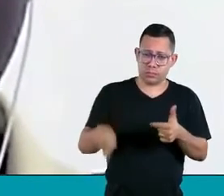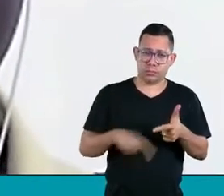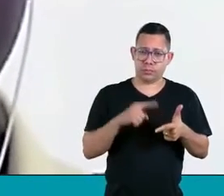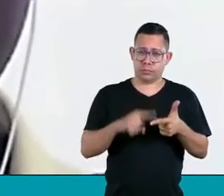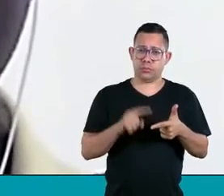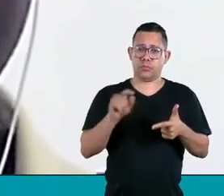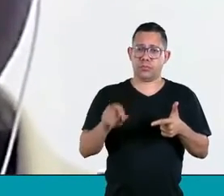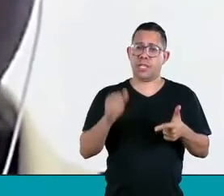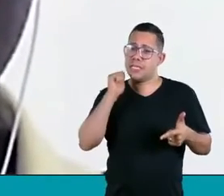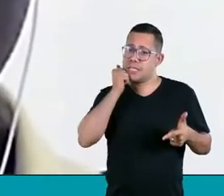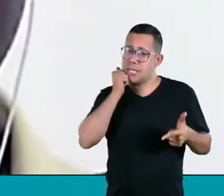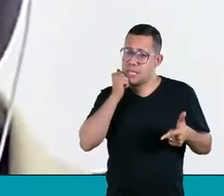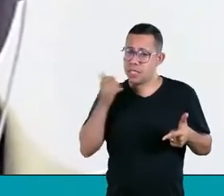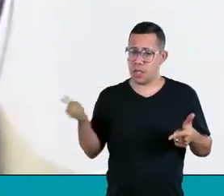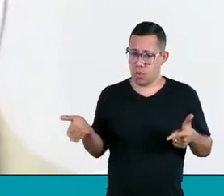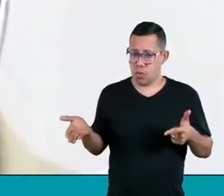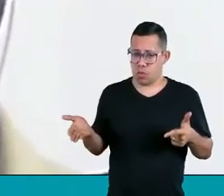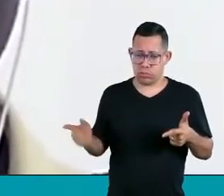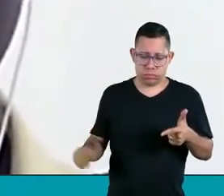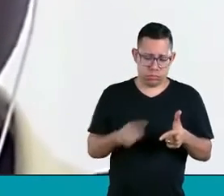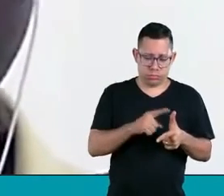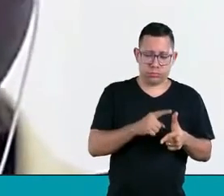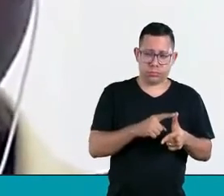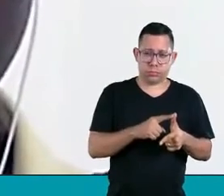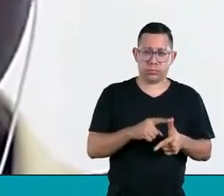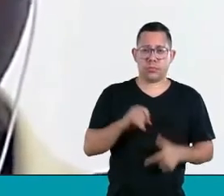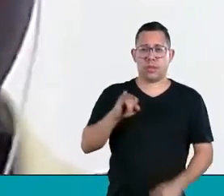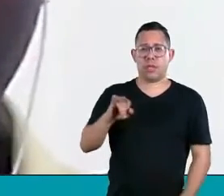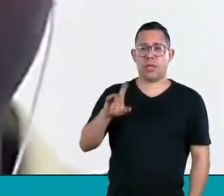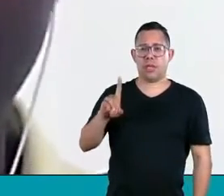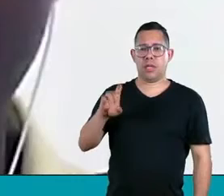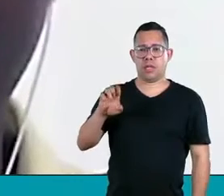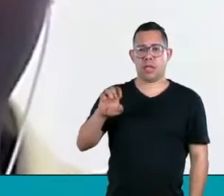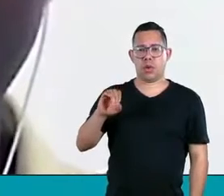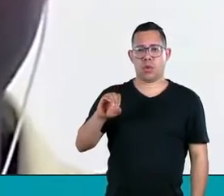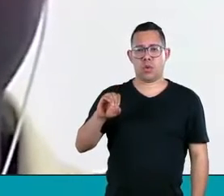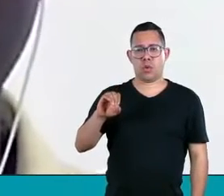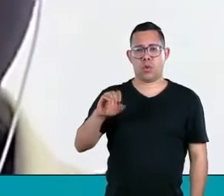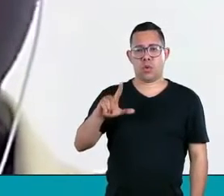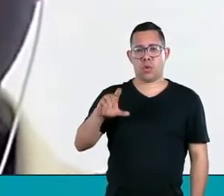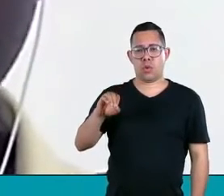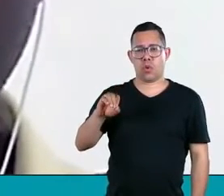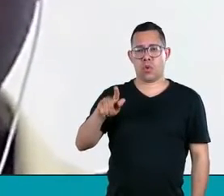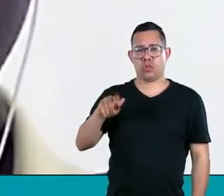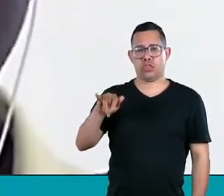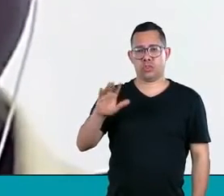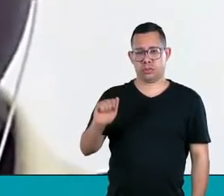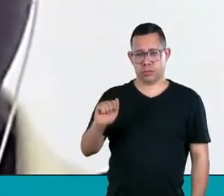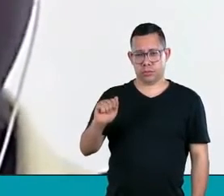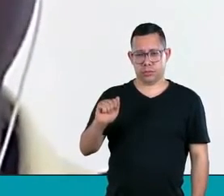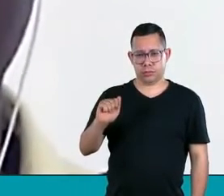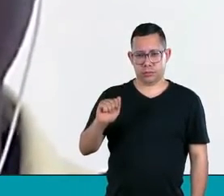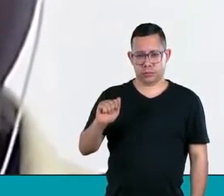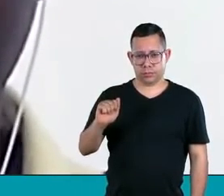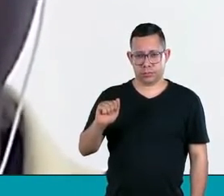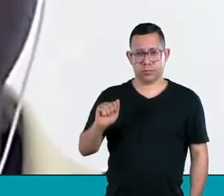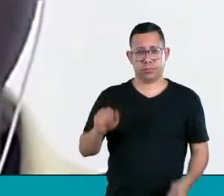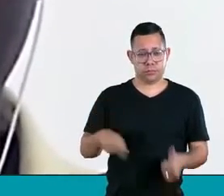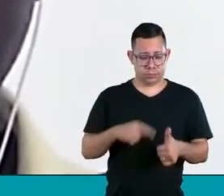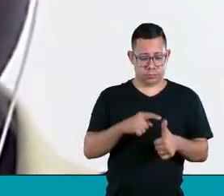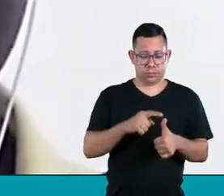moderna. A primeira parte do ponto de vista ideológico, ou seja, para a complexidade, se tornou urgente e